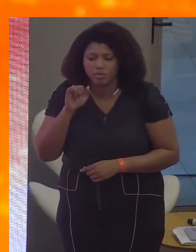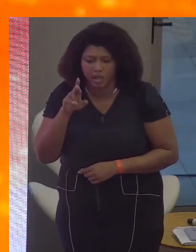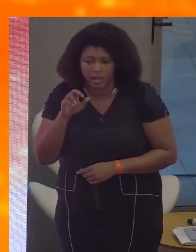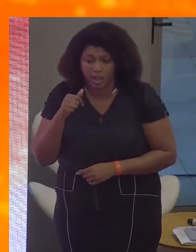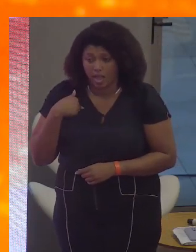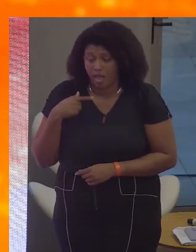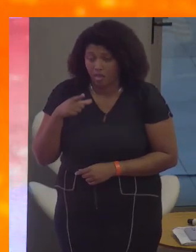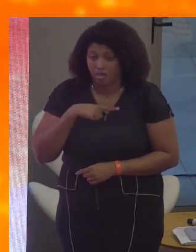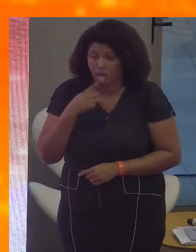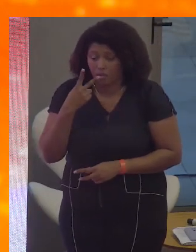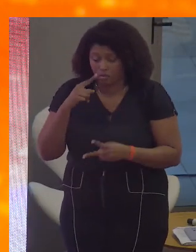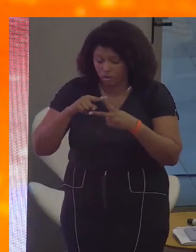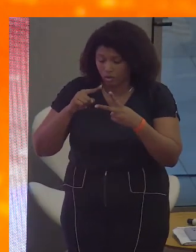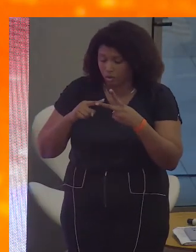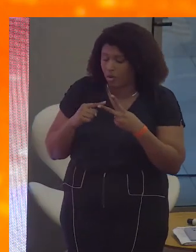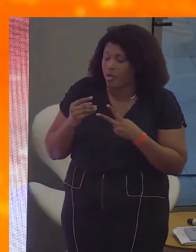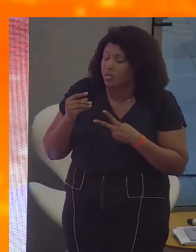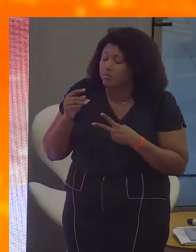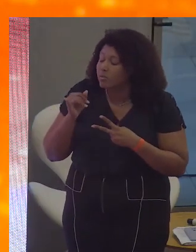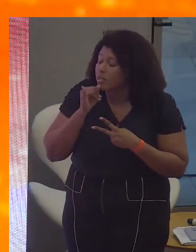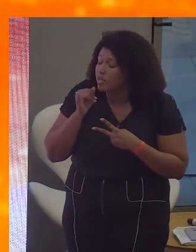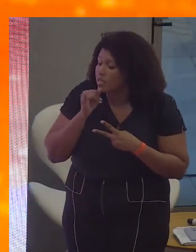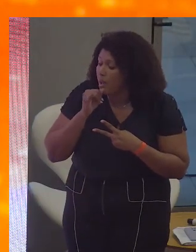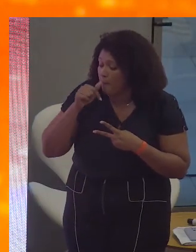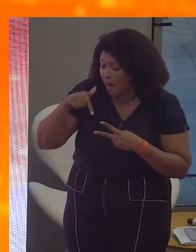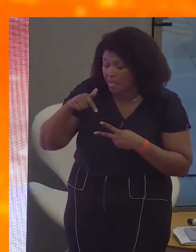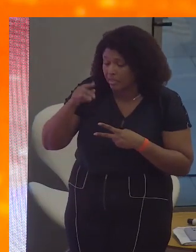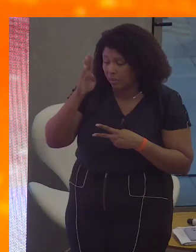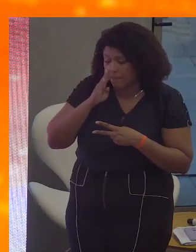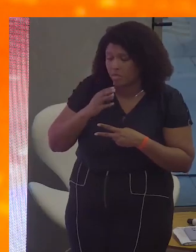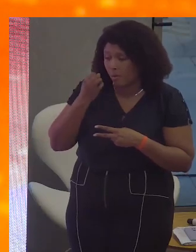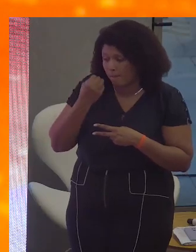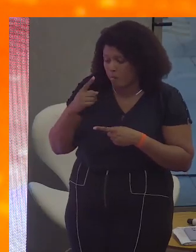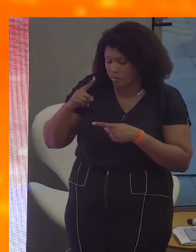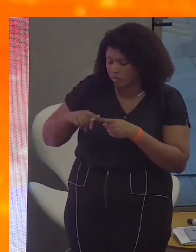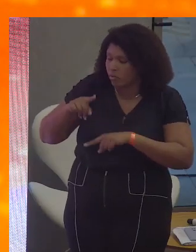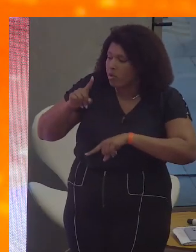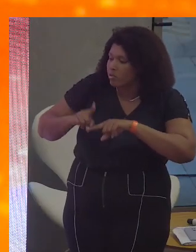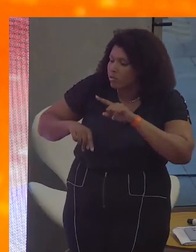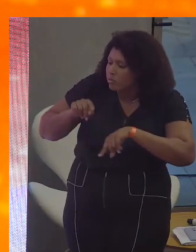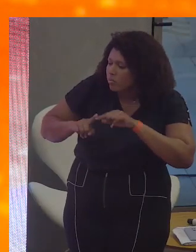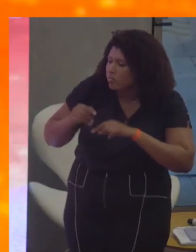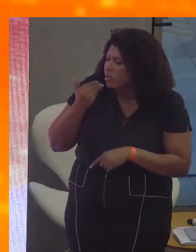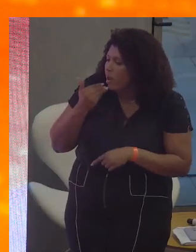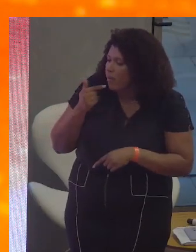exemplos assim, que eu acho que são bem interessantes aqui para o Brasil. Suplementos alimentares contendo